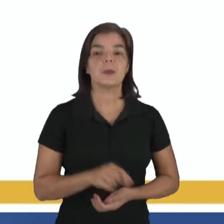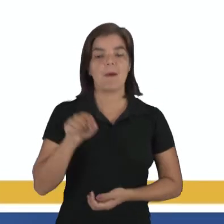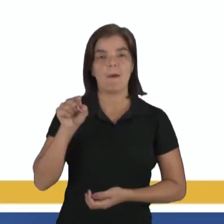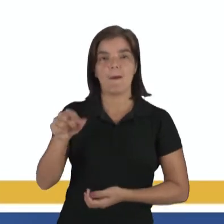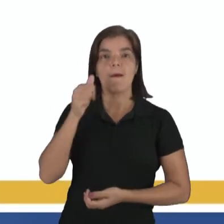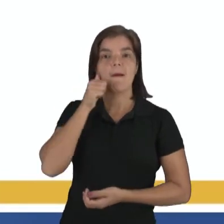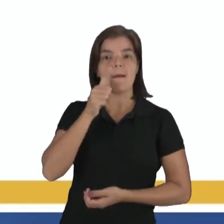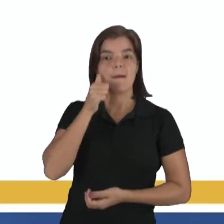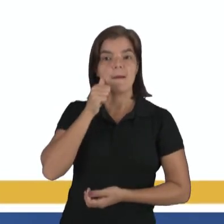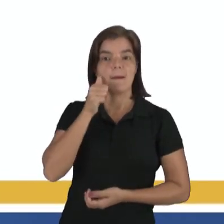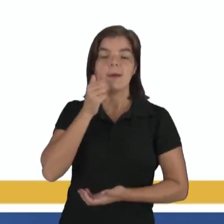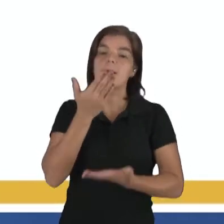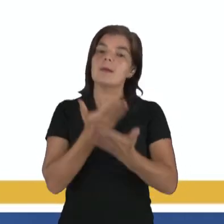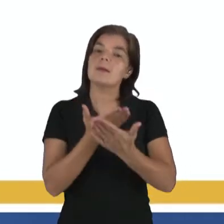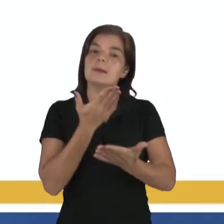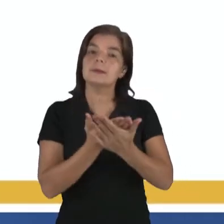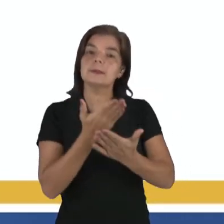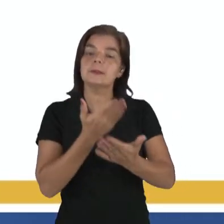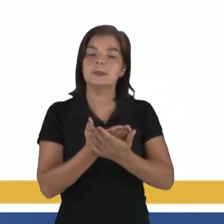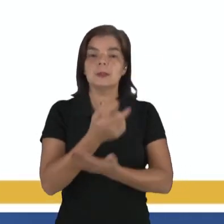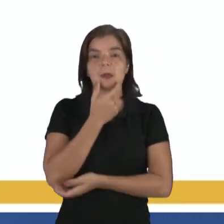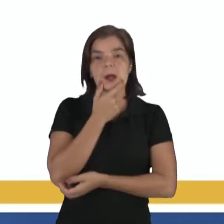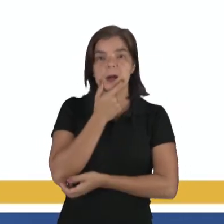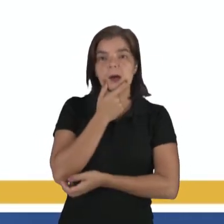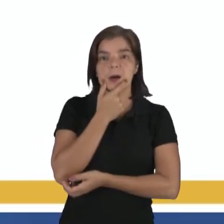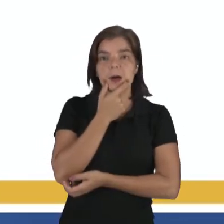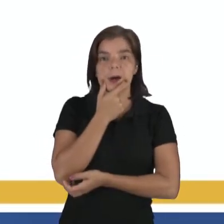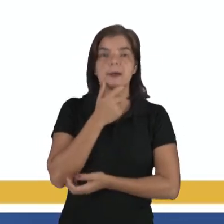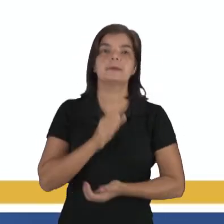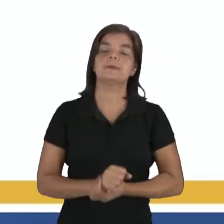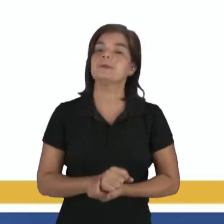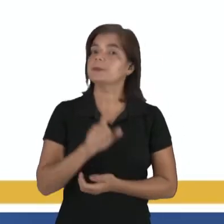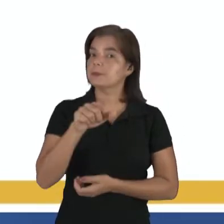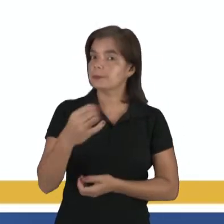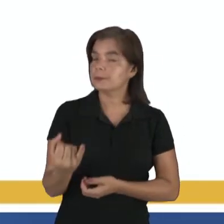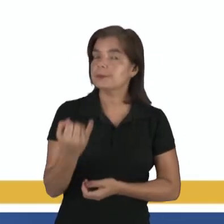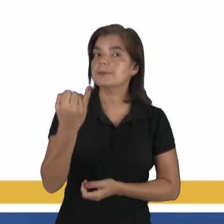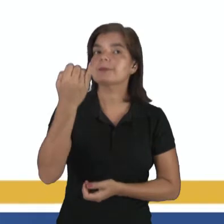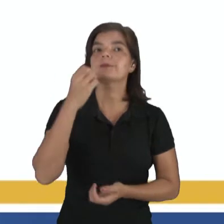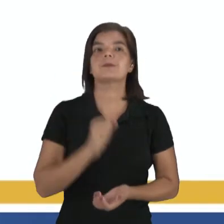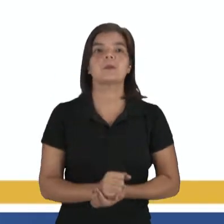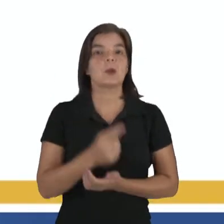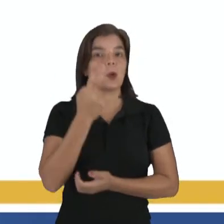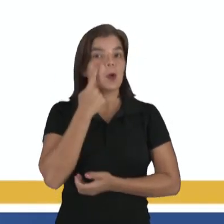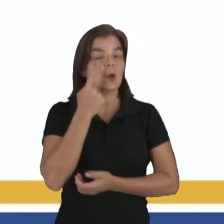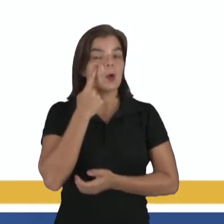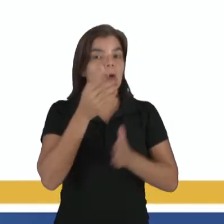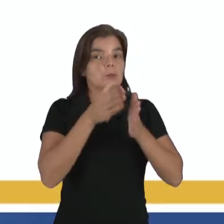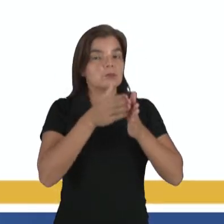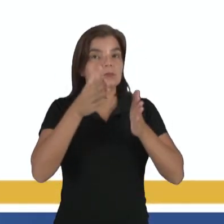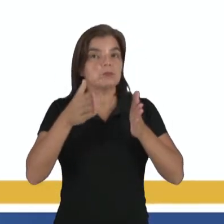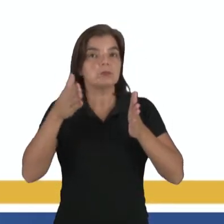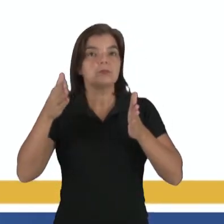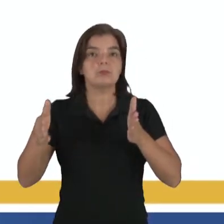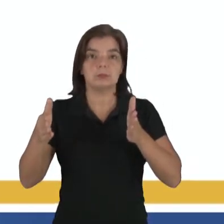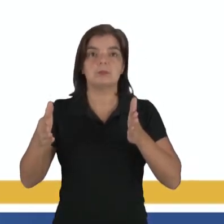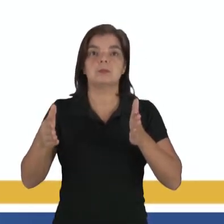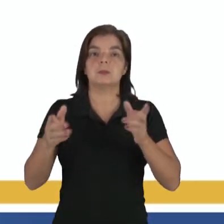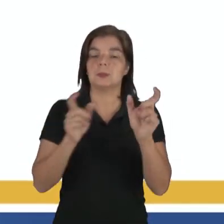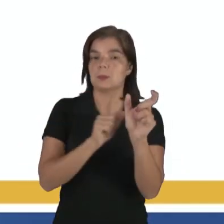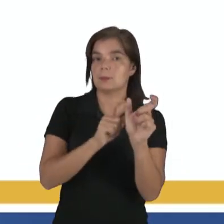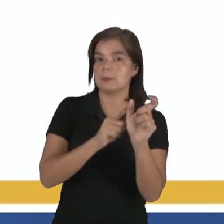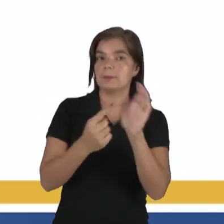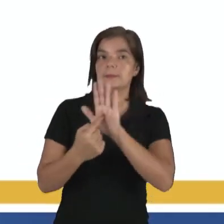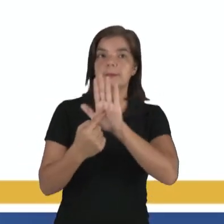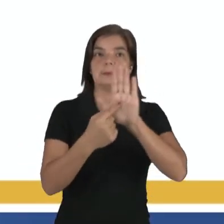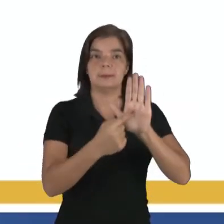English. Ela está estudando inglês. Importante, observe e siga a ordem